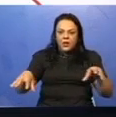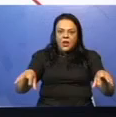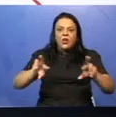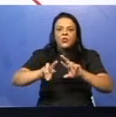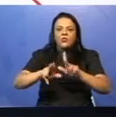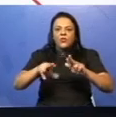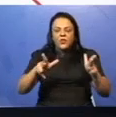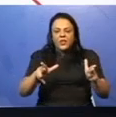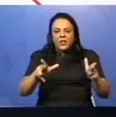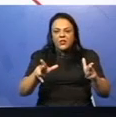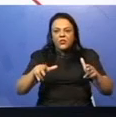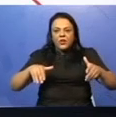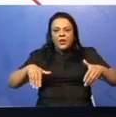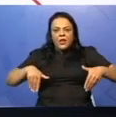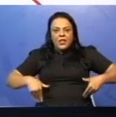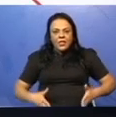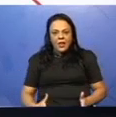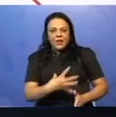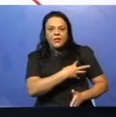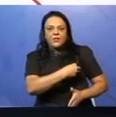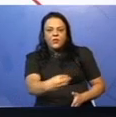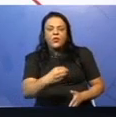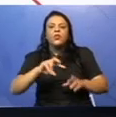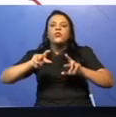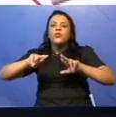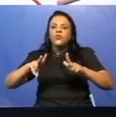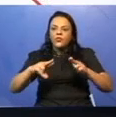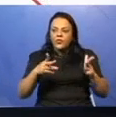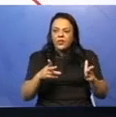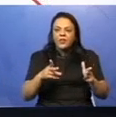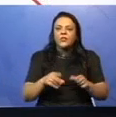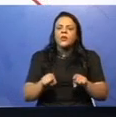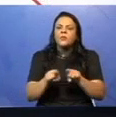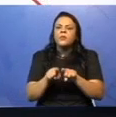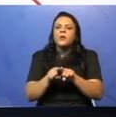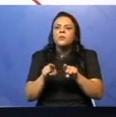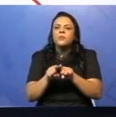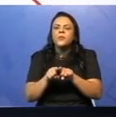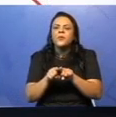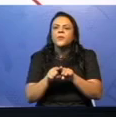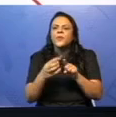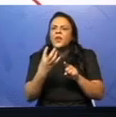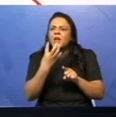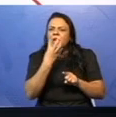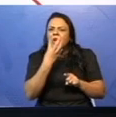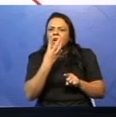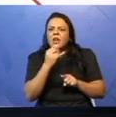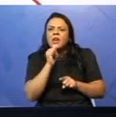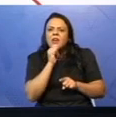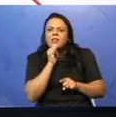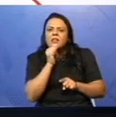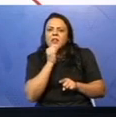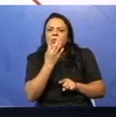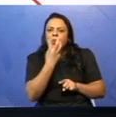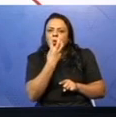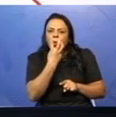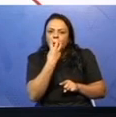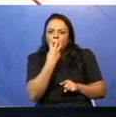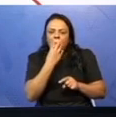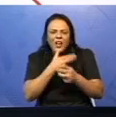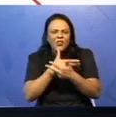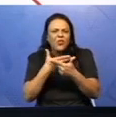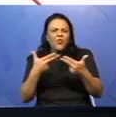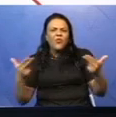quero. Outro exemplo de seleção artificial são os cães. Pense na diversidade de cães que nós conhecemos, que